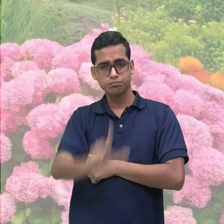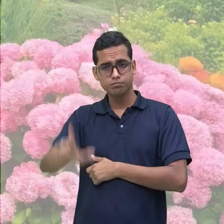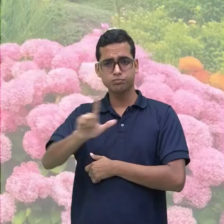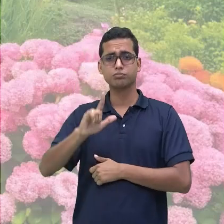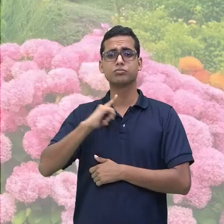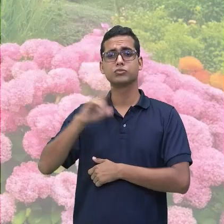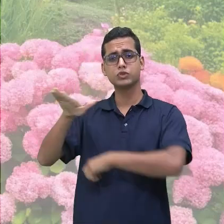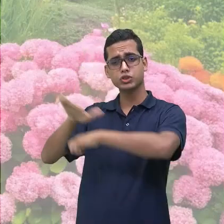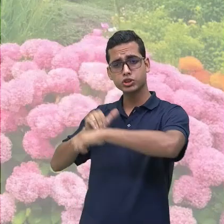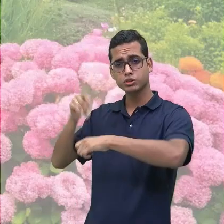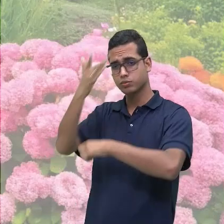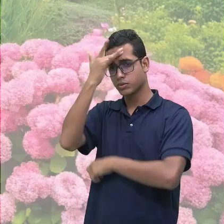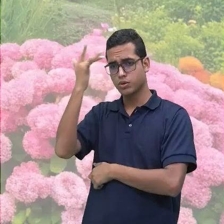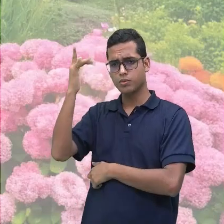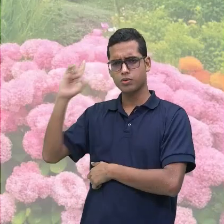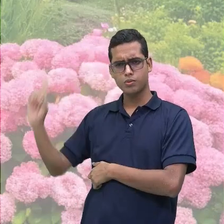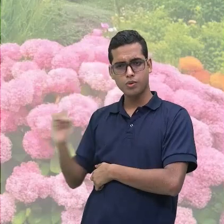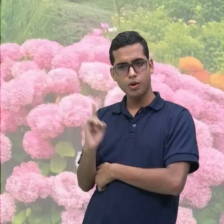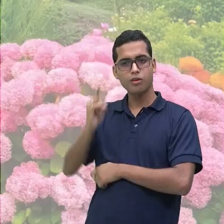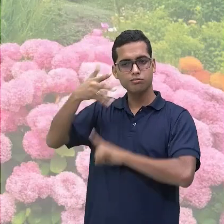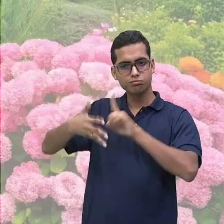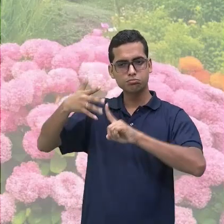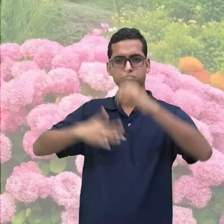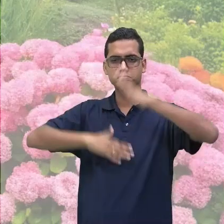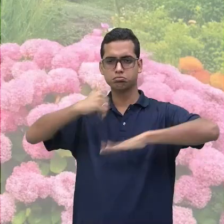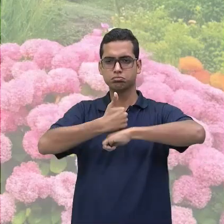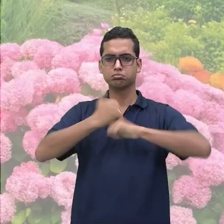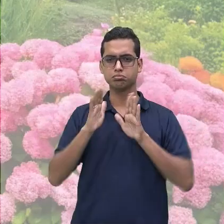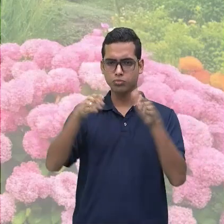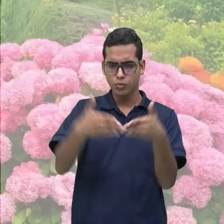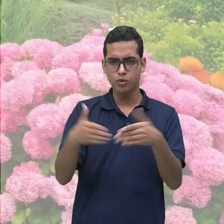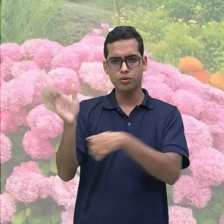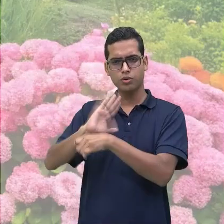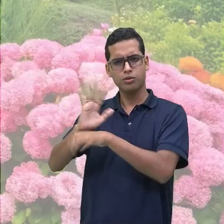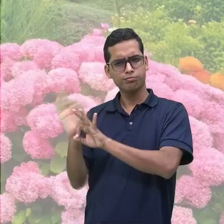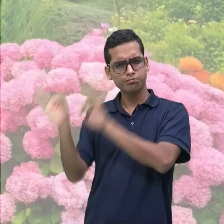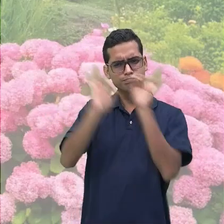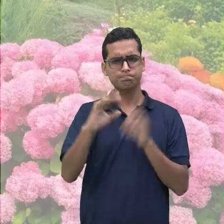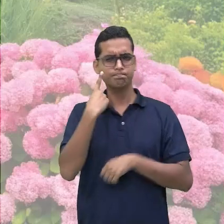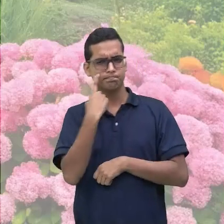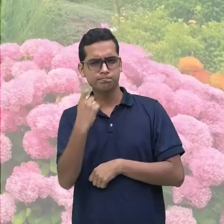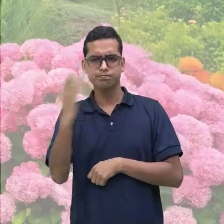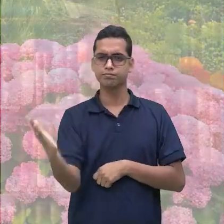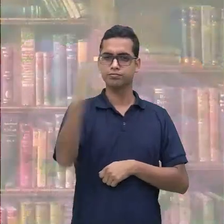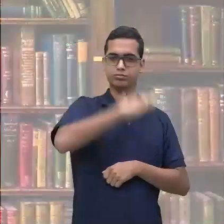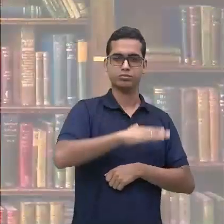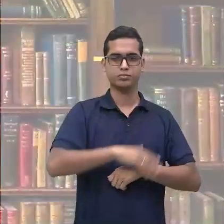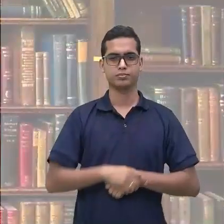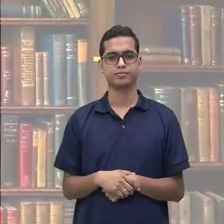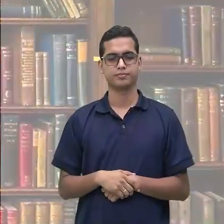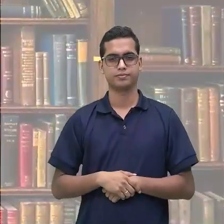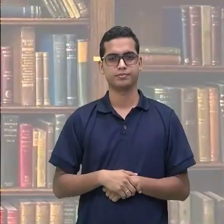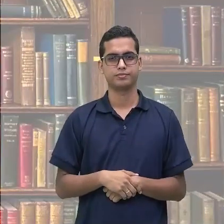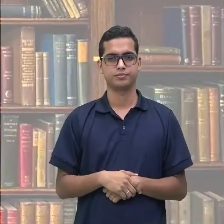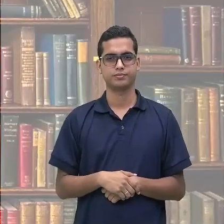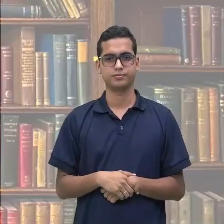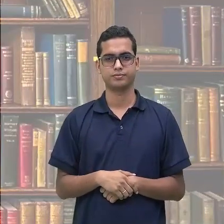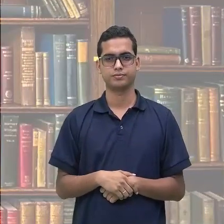especialista nesta área. Vamos assistir esse vídeo super interessante? Vamos lá?